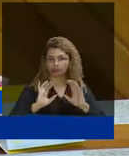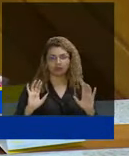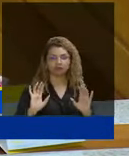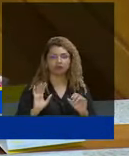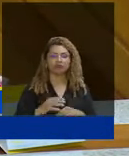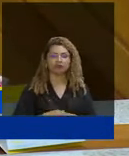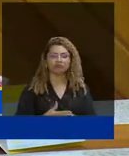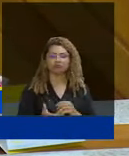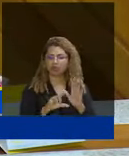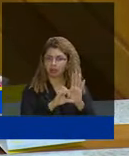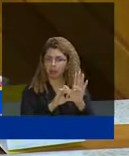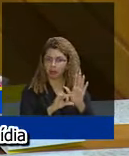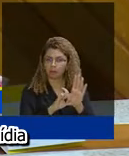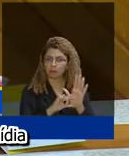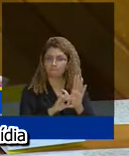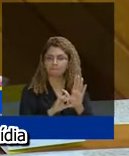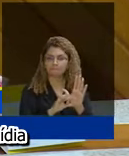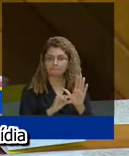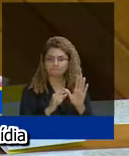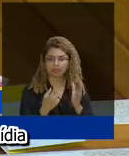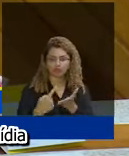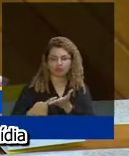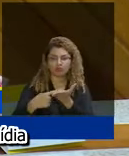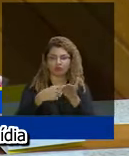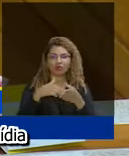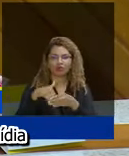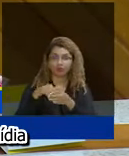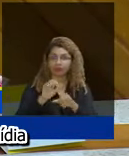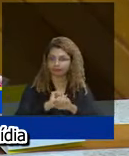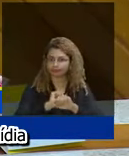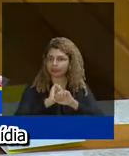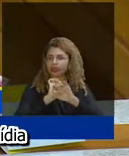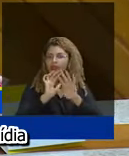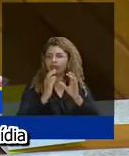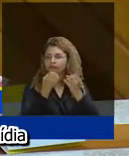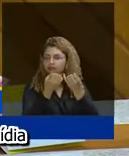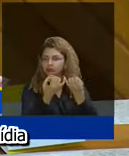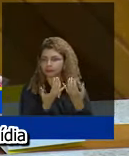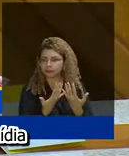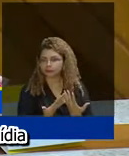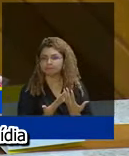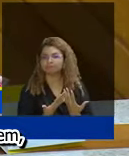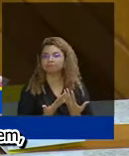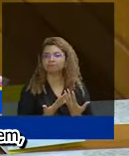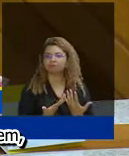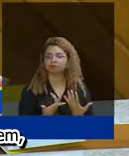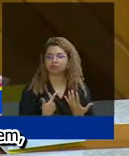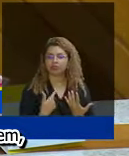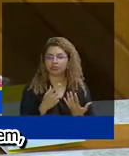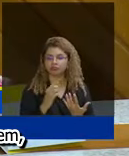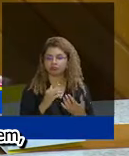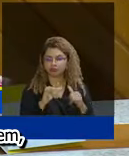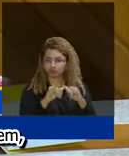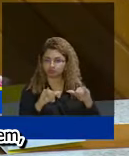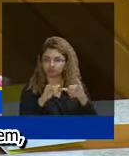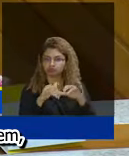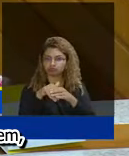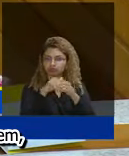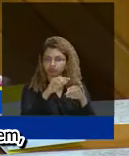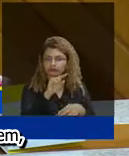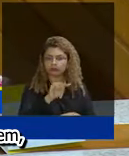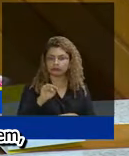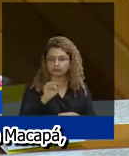trecho do acórdão ele é bem claro, quando ele trata sobre a mídia impugnada, a publicidade, fala